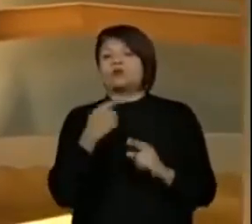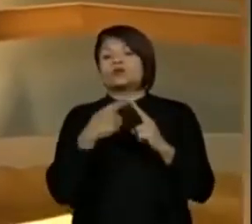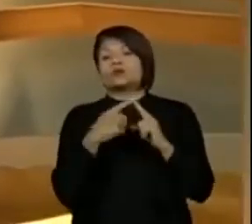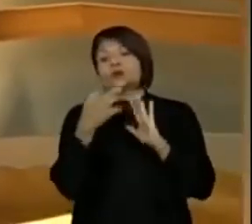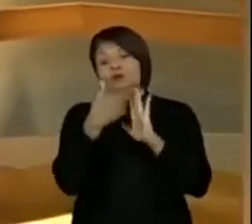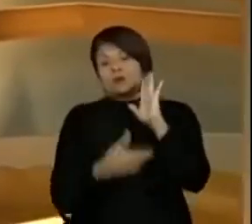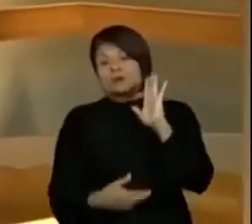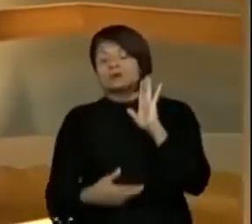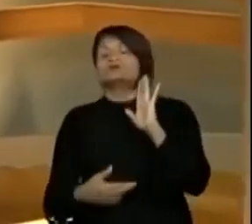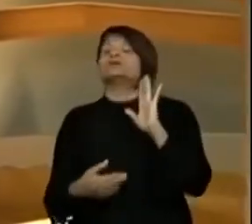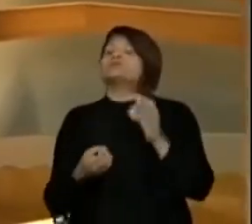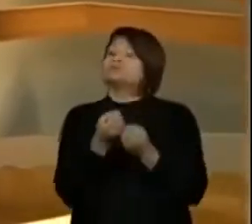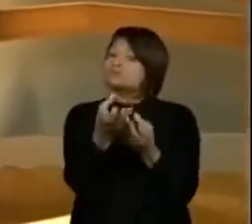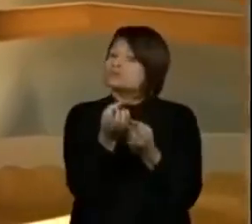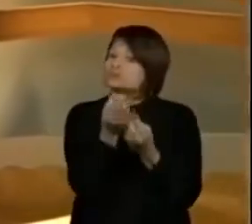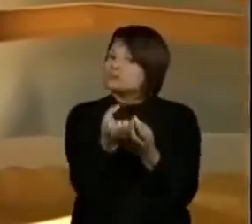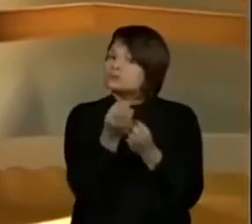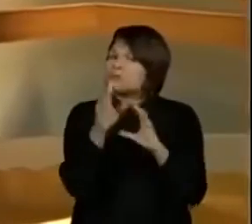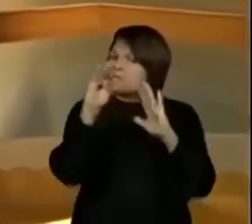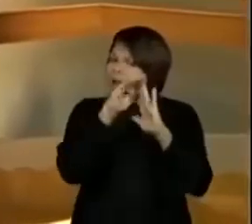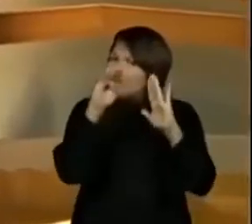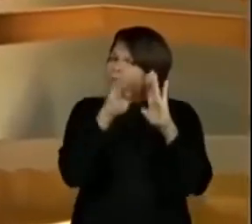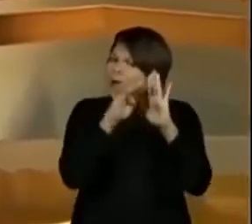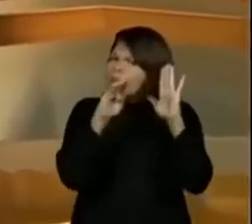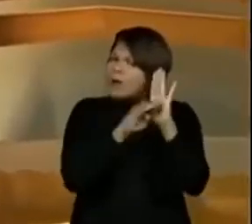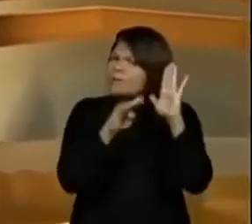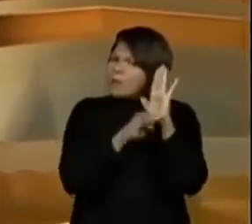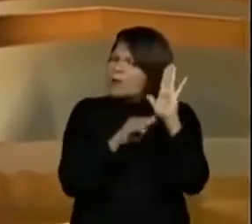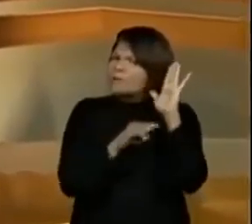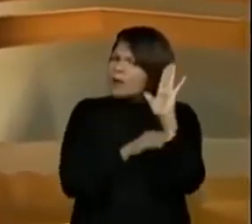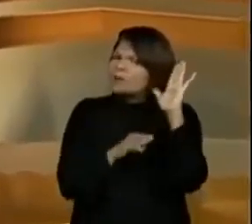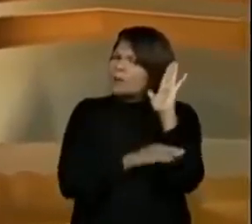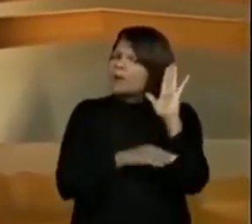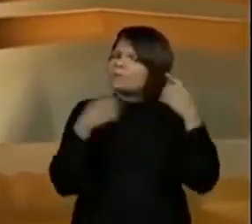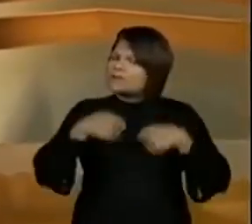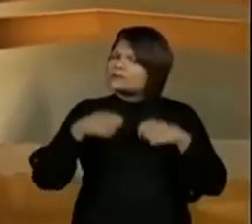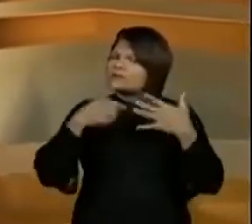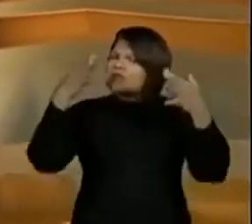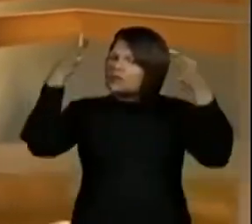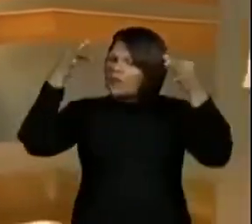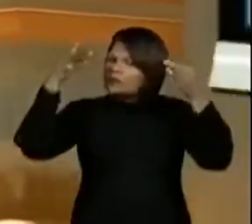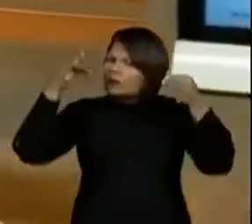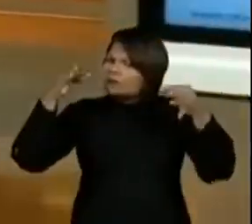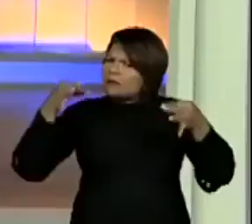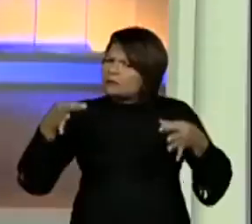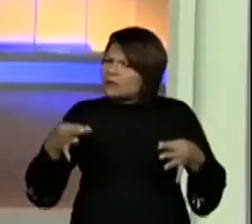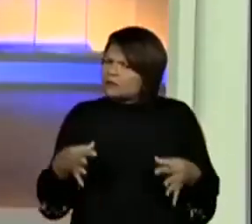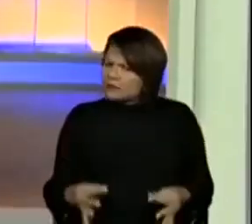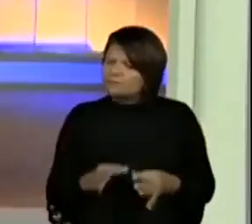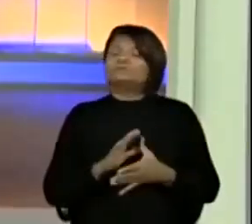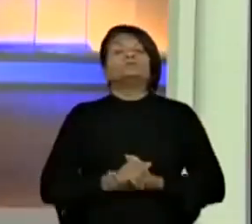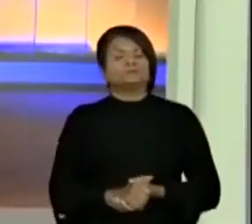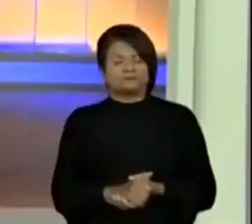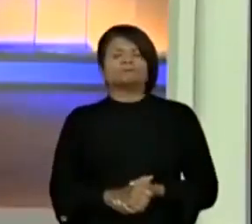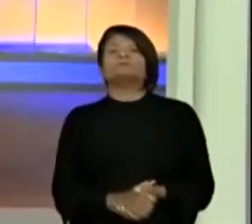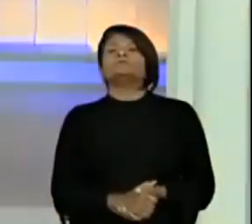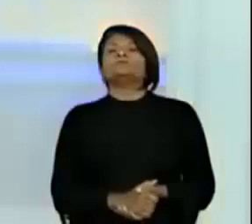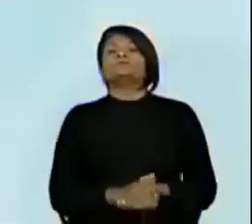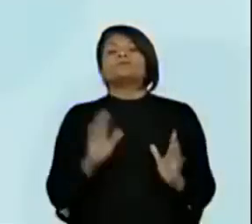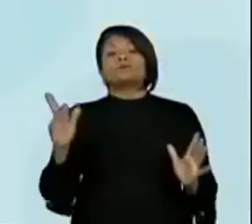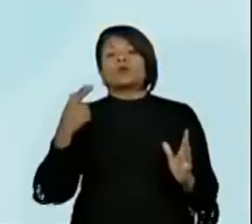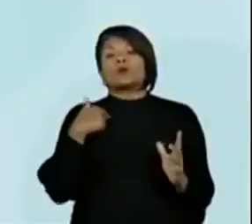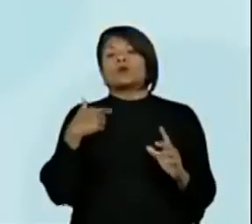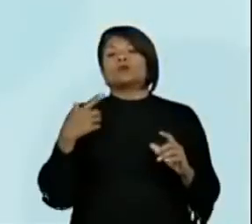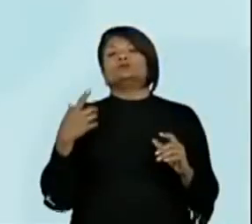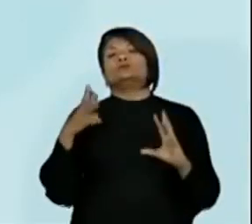texto instrucional. Ela serve para ensinar a gente a fazer algo. Então, a gente precisa ser bem fiel ao passo a passo. Então, aqui eu fiz um